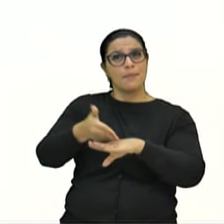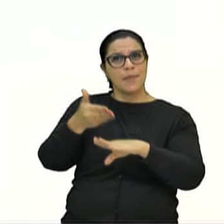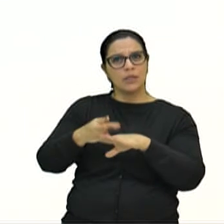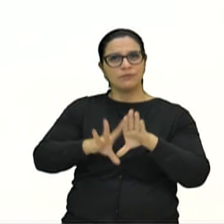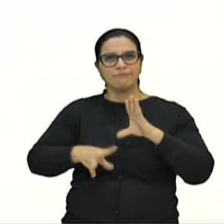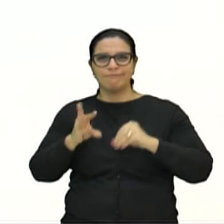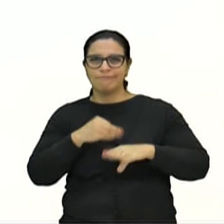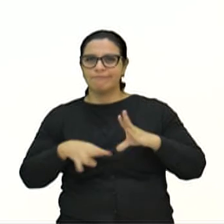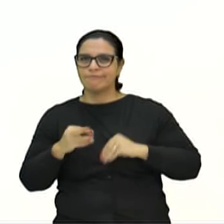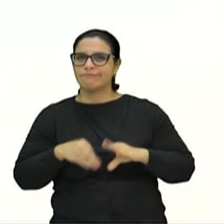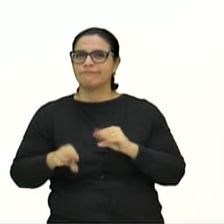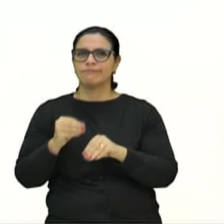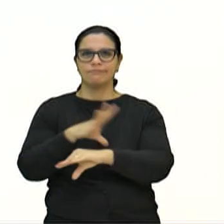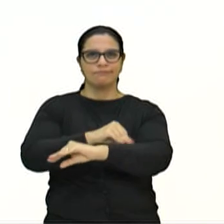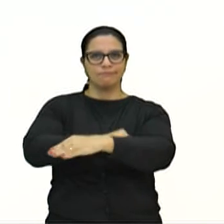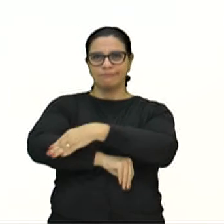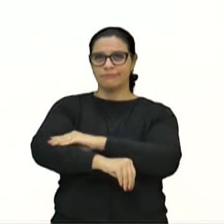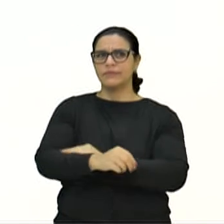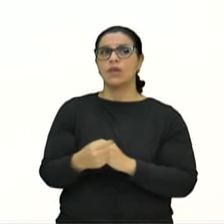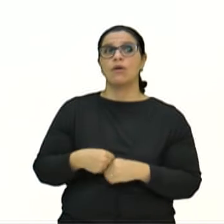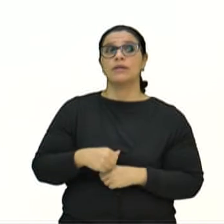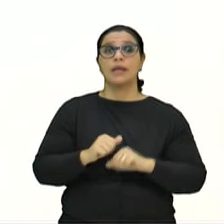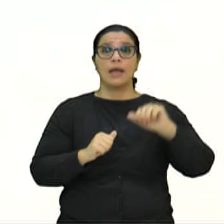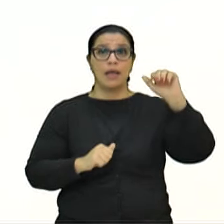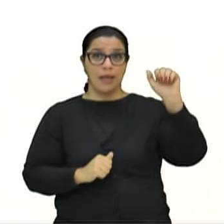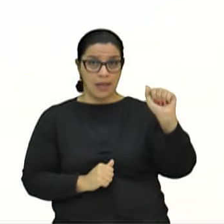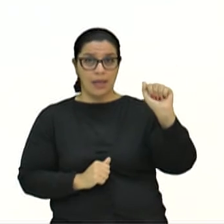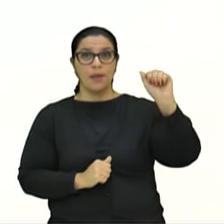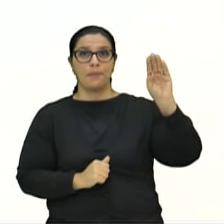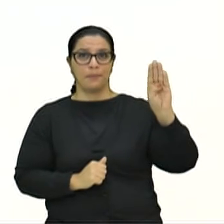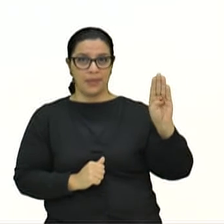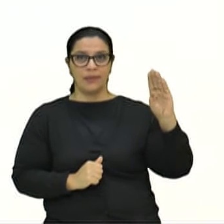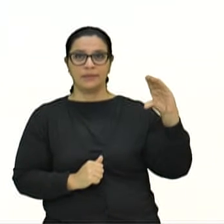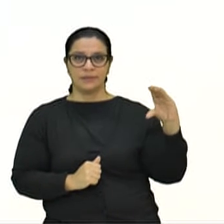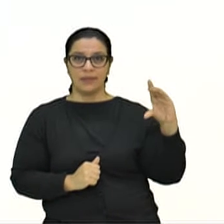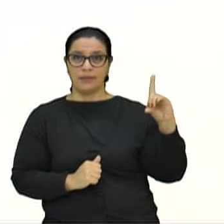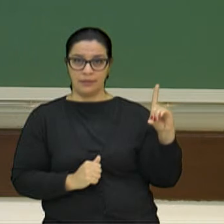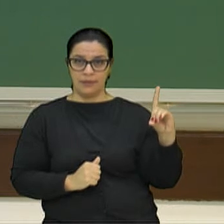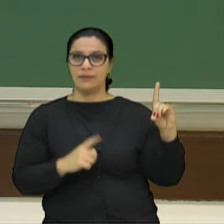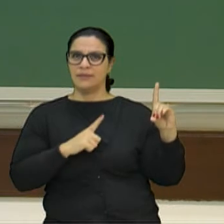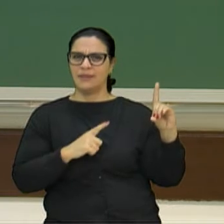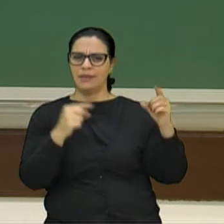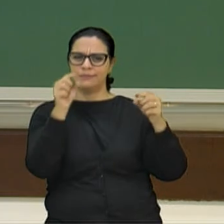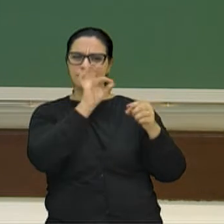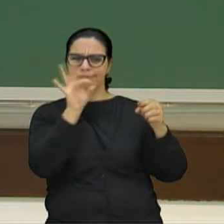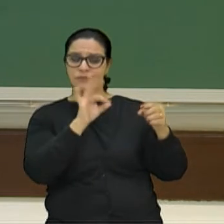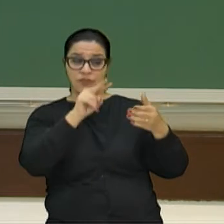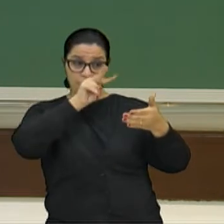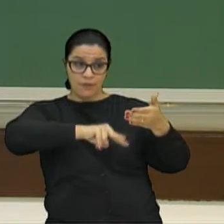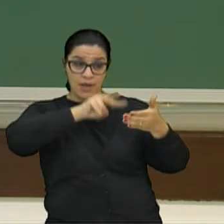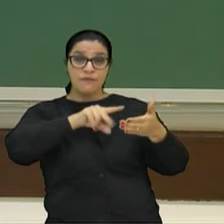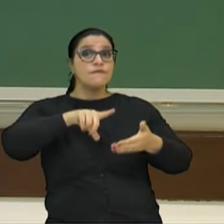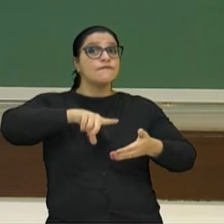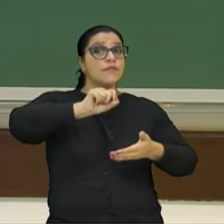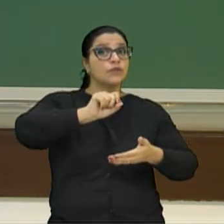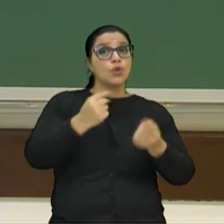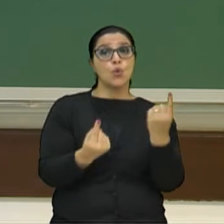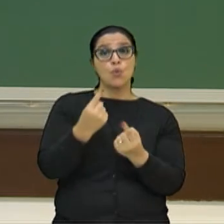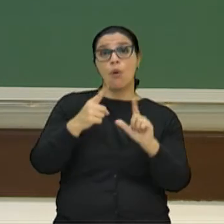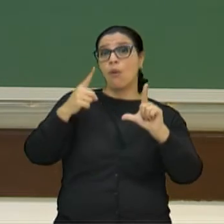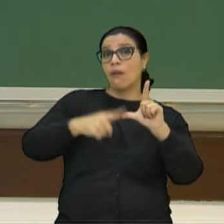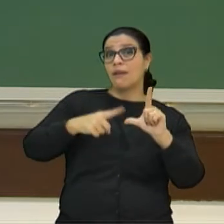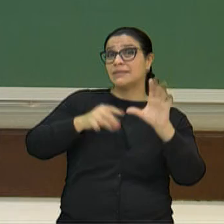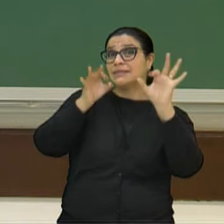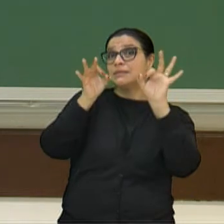da automassagem? Então são listados alguns benefícios ali, nós vamos marcar, vamos destacar, anotar aquele que